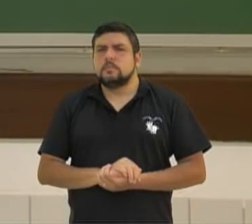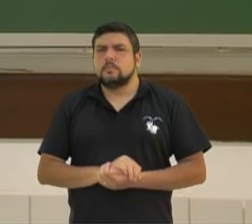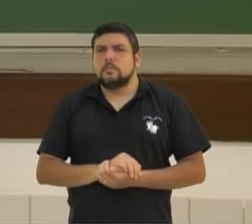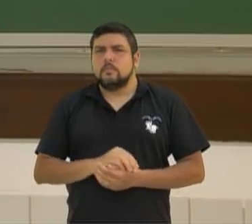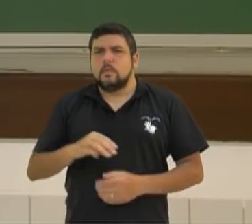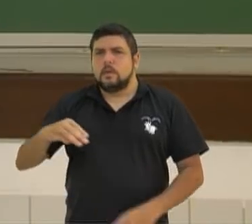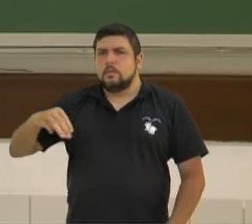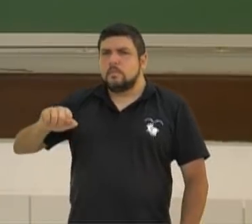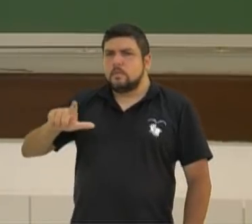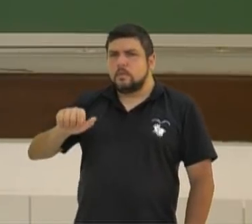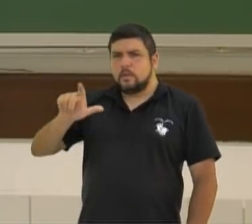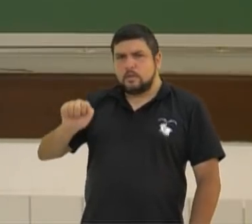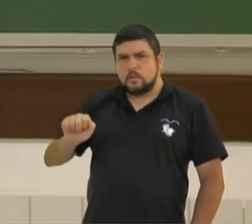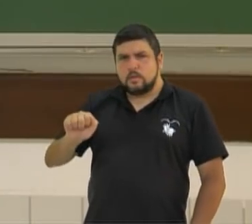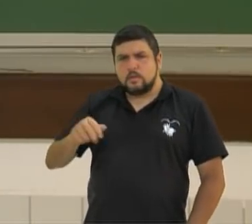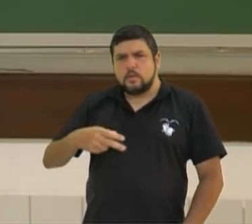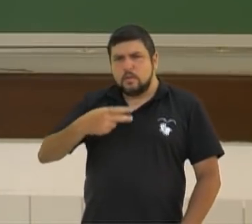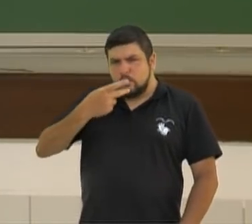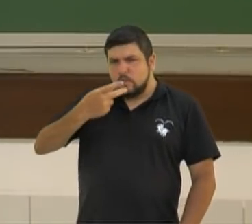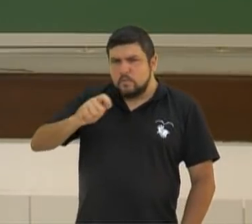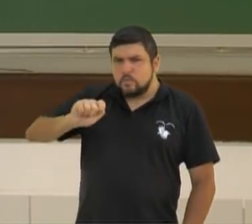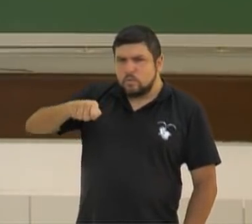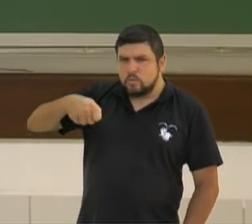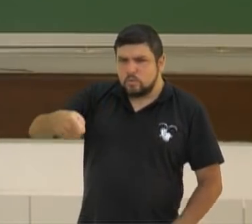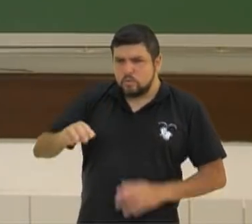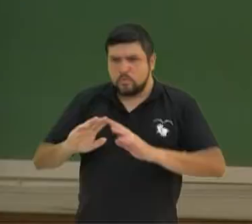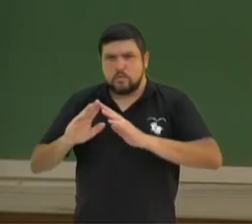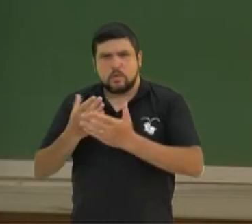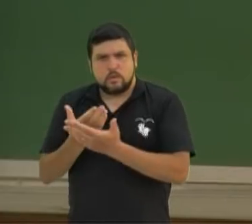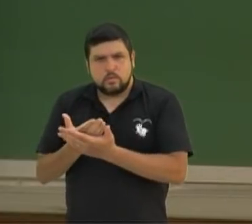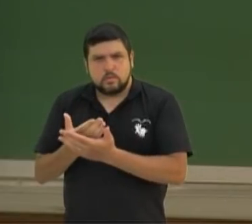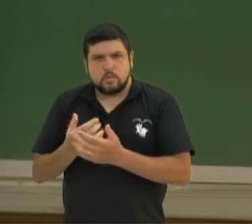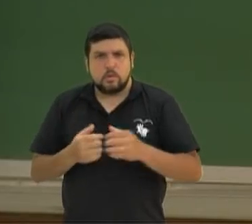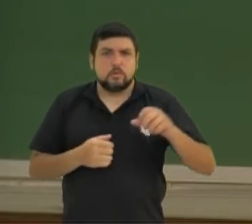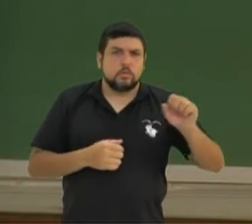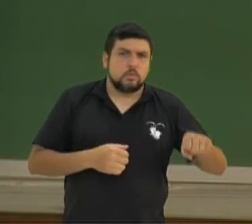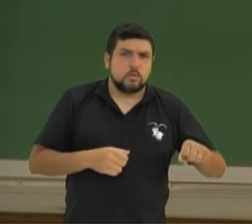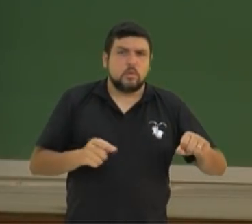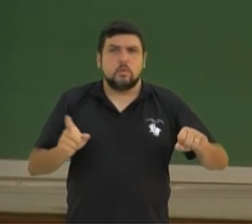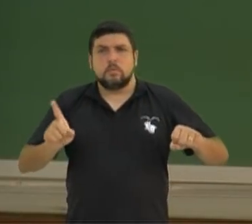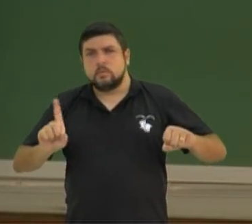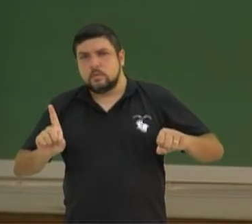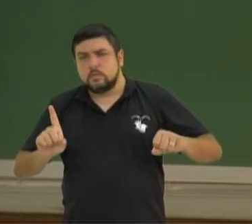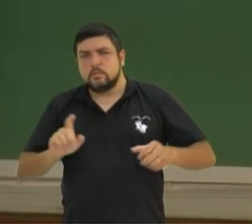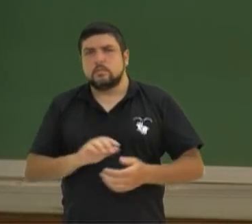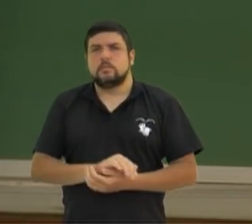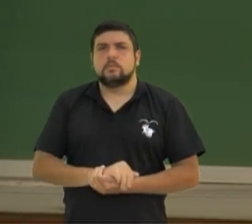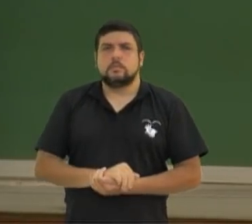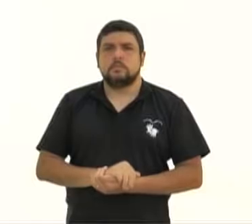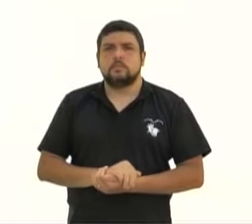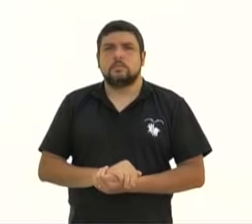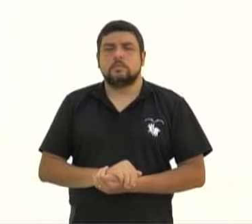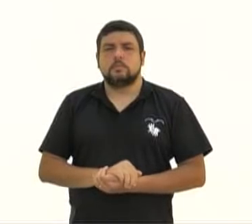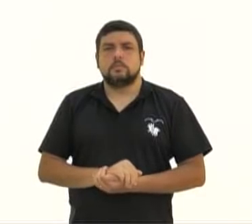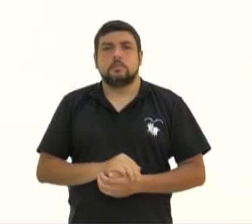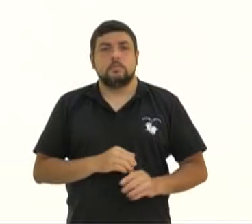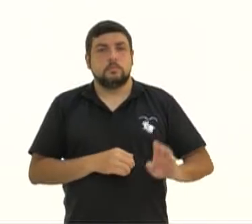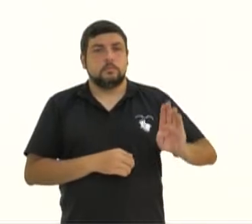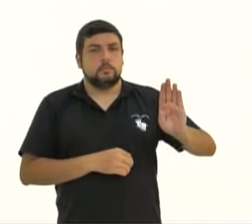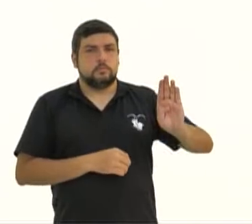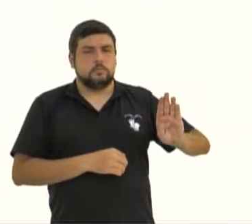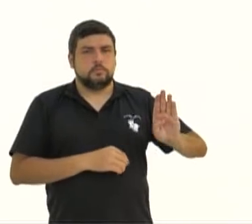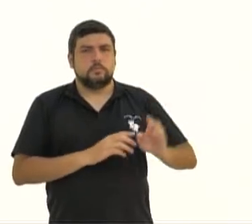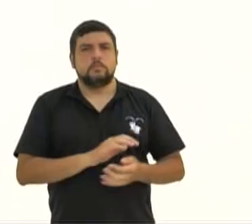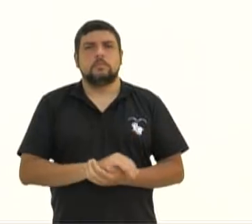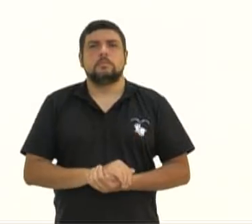can change the world. Pensa só, você conhece todas essas palavrinhas. One, e você